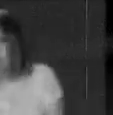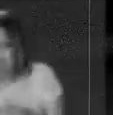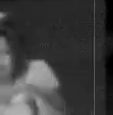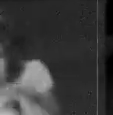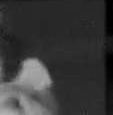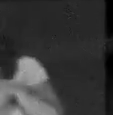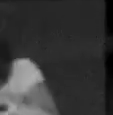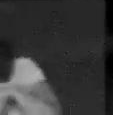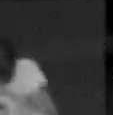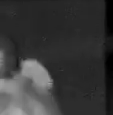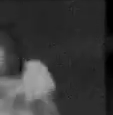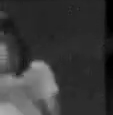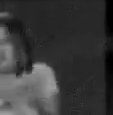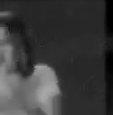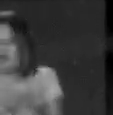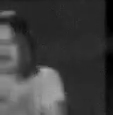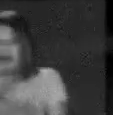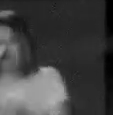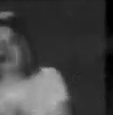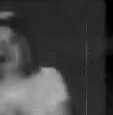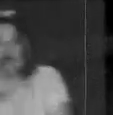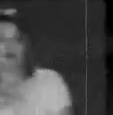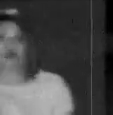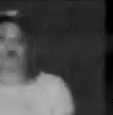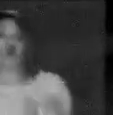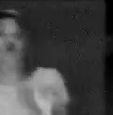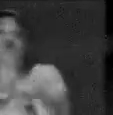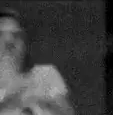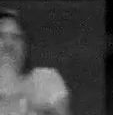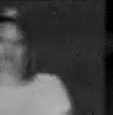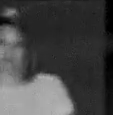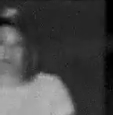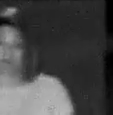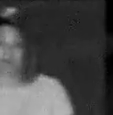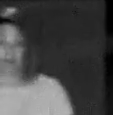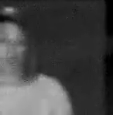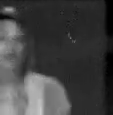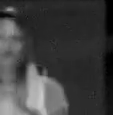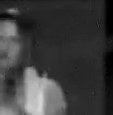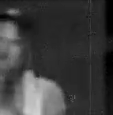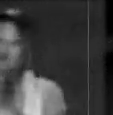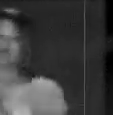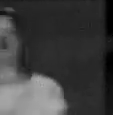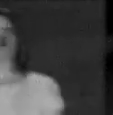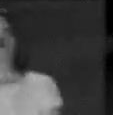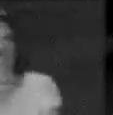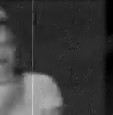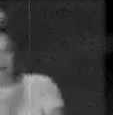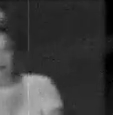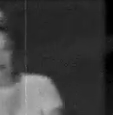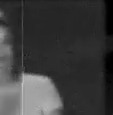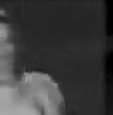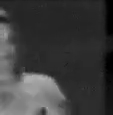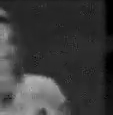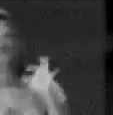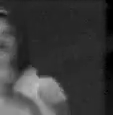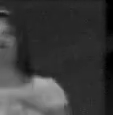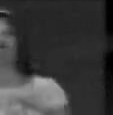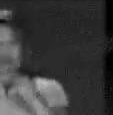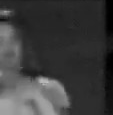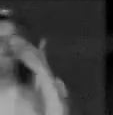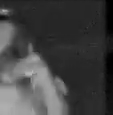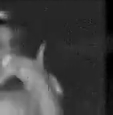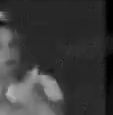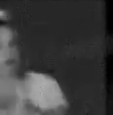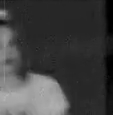fazer? Principalmente na área da saúde. O Brasil, meu caro Cabo, precisa de um projeto nacional de desenvolvimento e nós avançamos muito. Nós